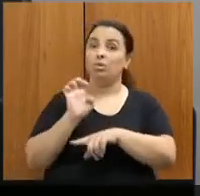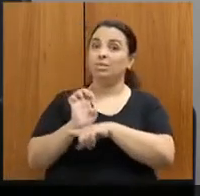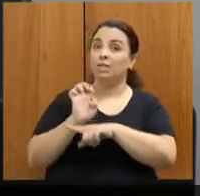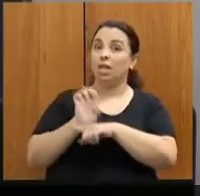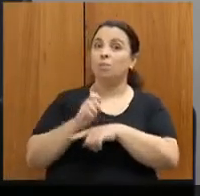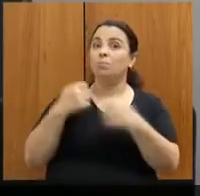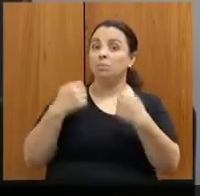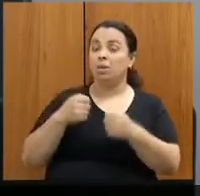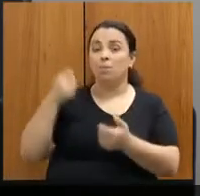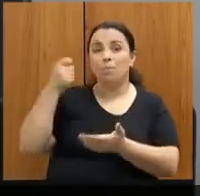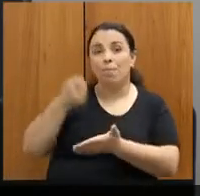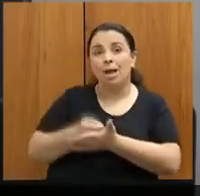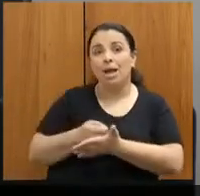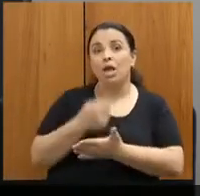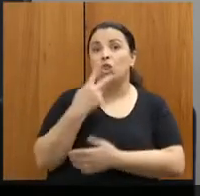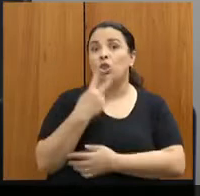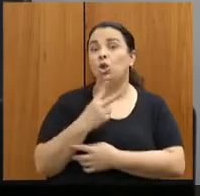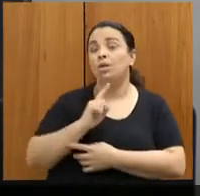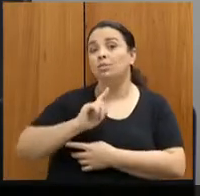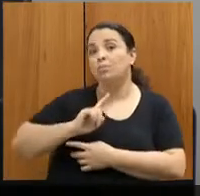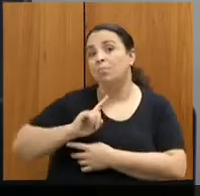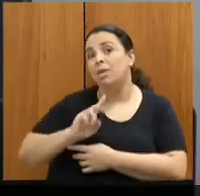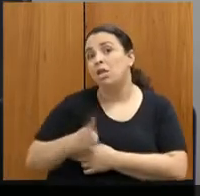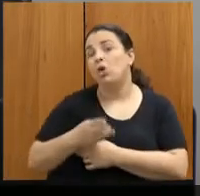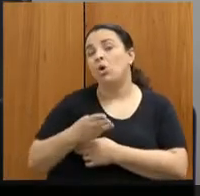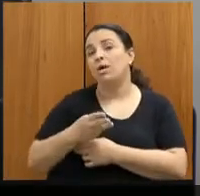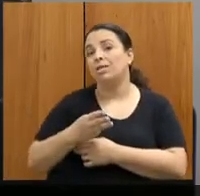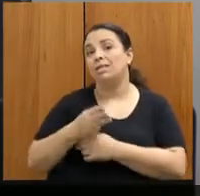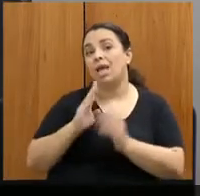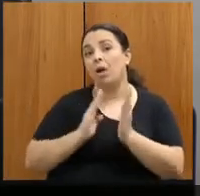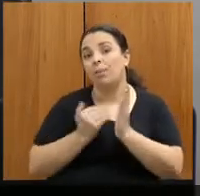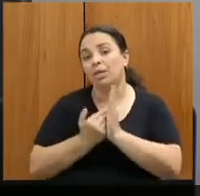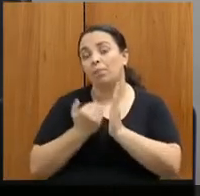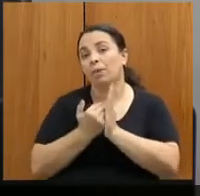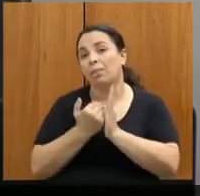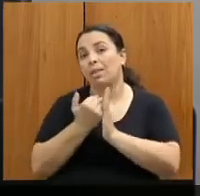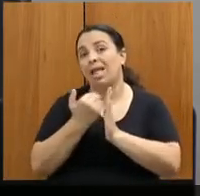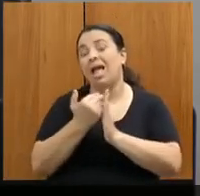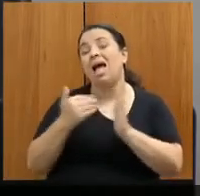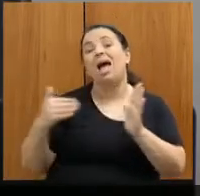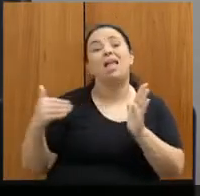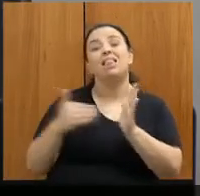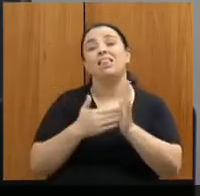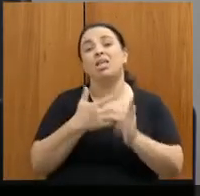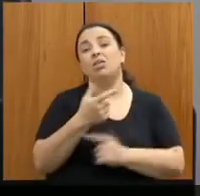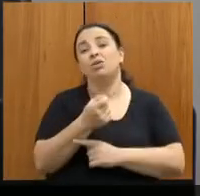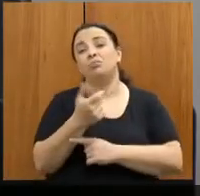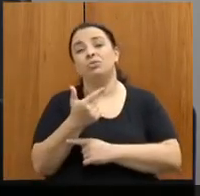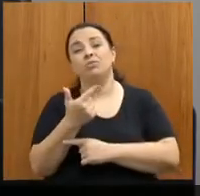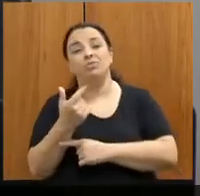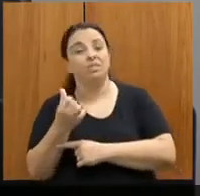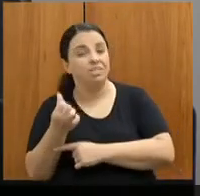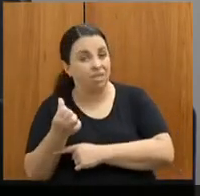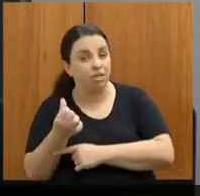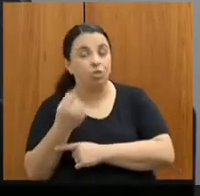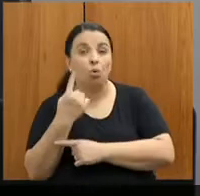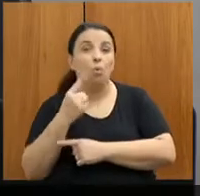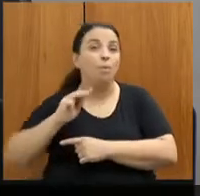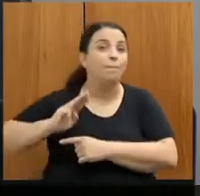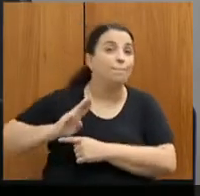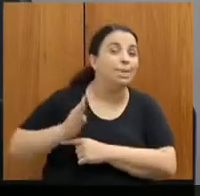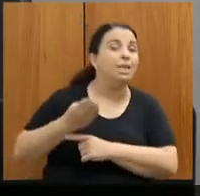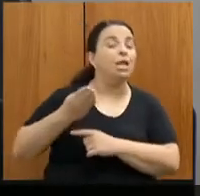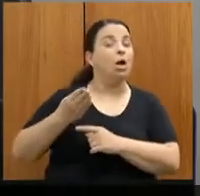aproximadamente um bilhão a cada ano até 2026 quando passaria a